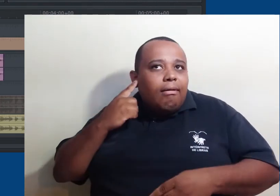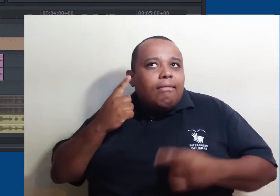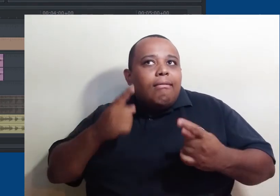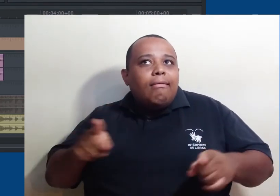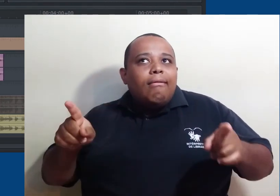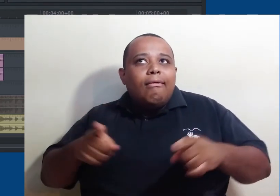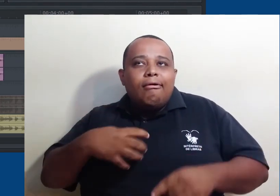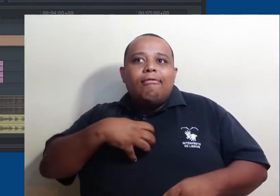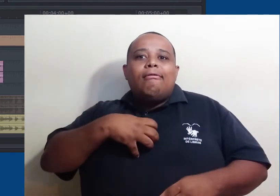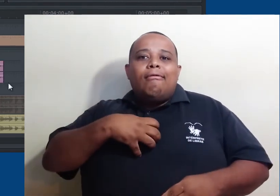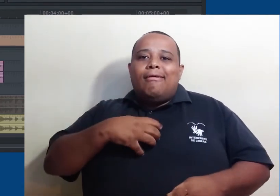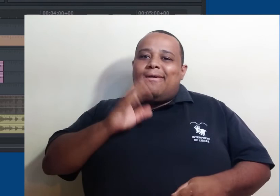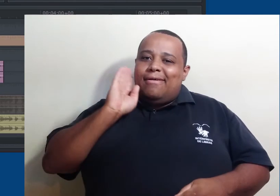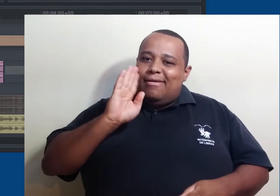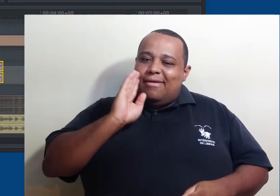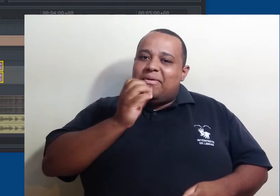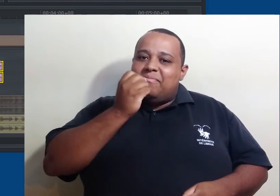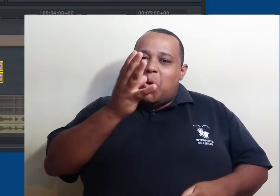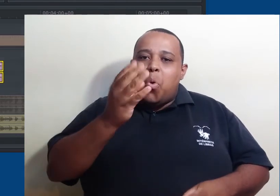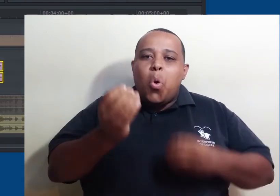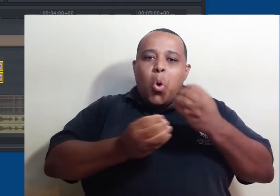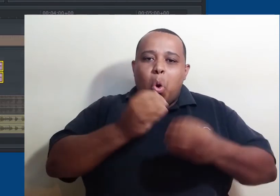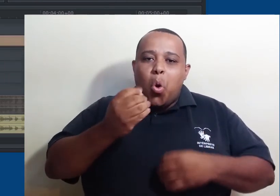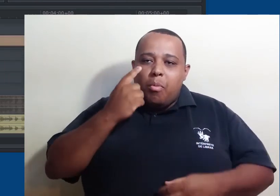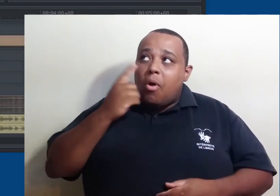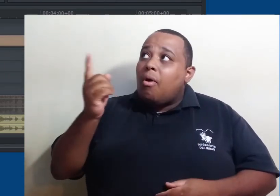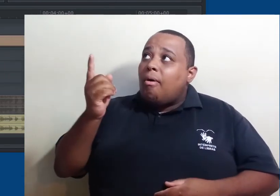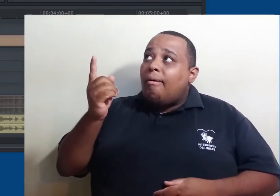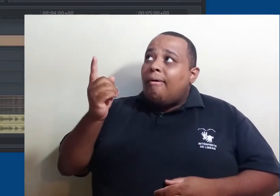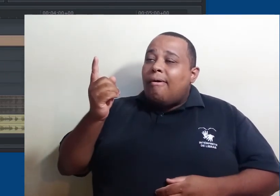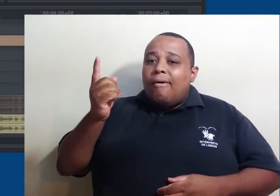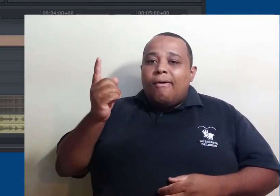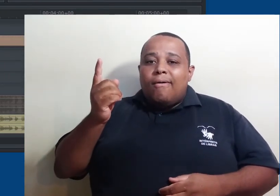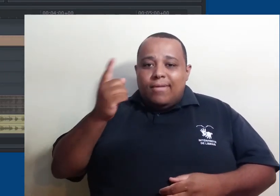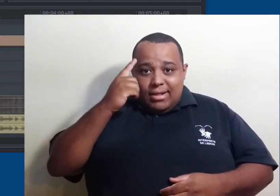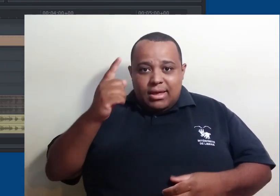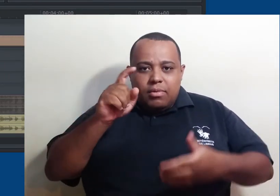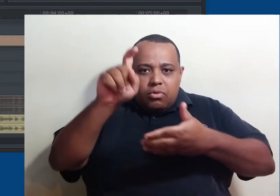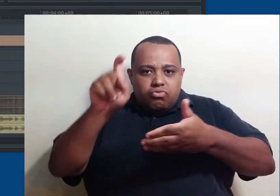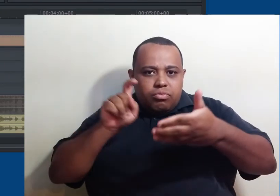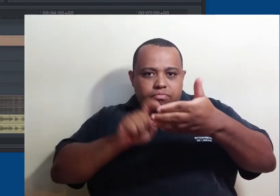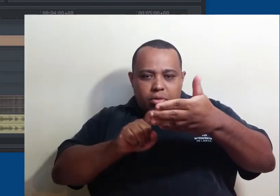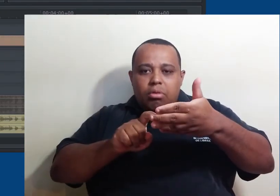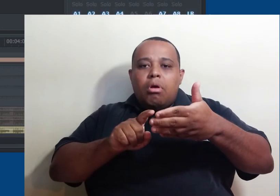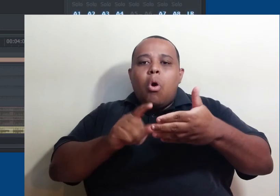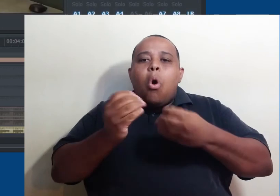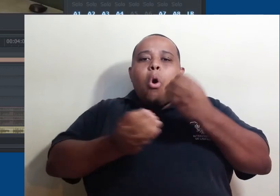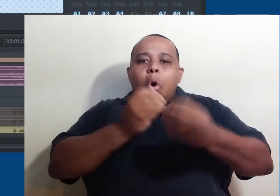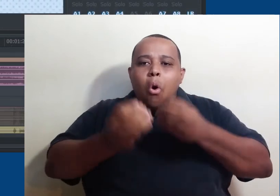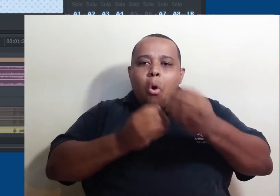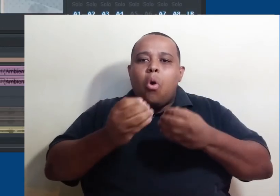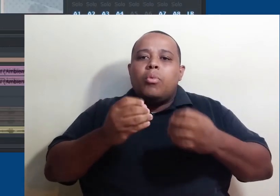áudio e levar a musiquinha aqui para cima nos dois. Então o que a gente vai fazer? A gente vai lá em